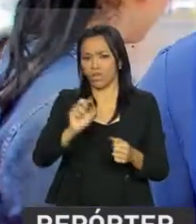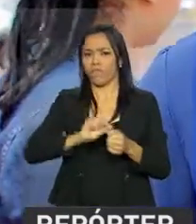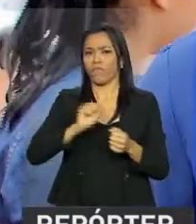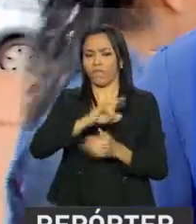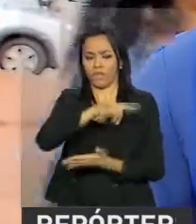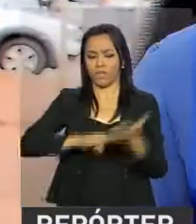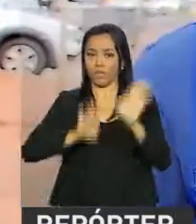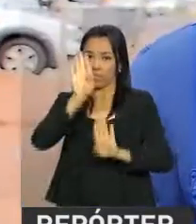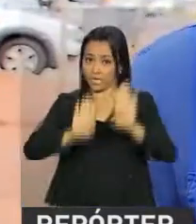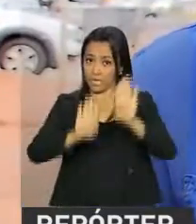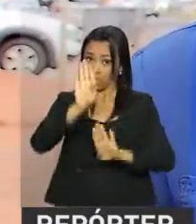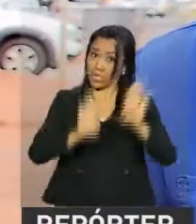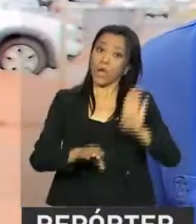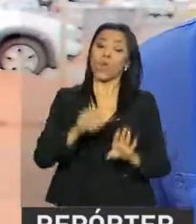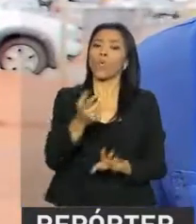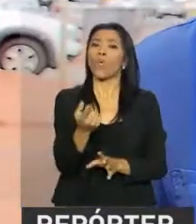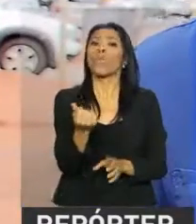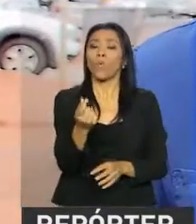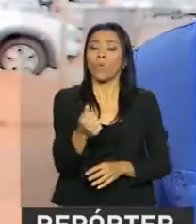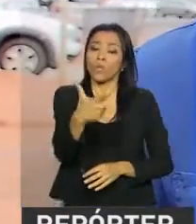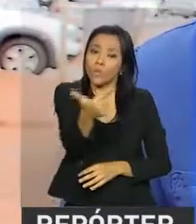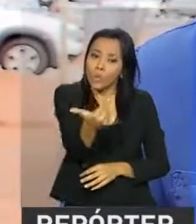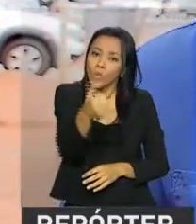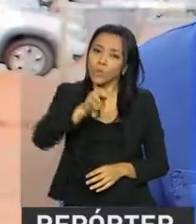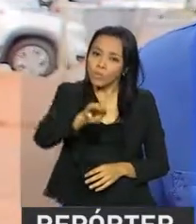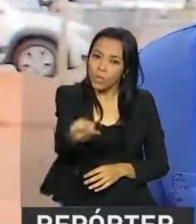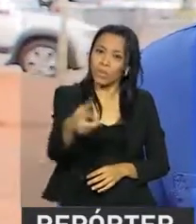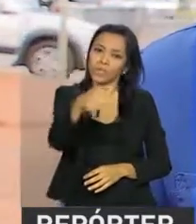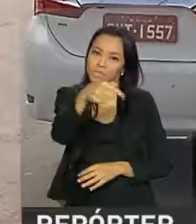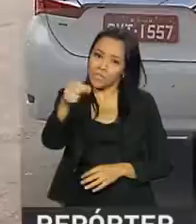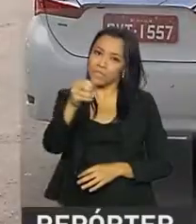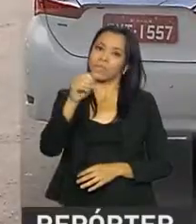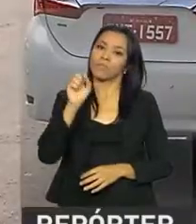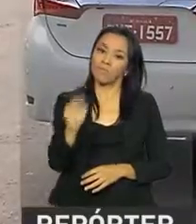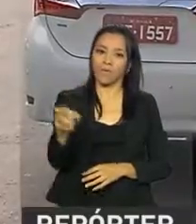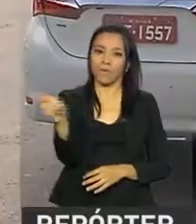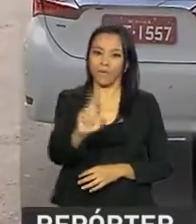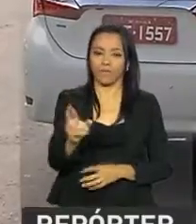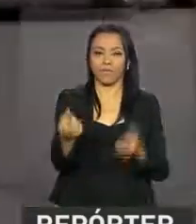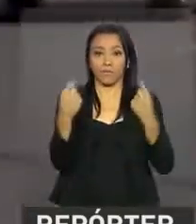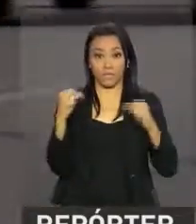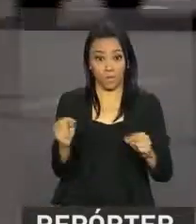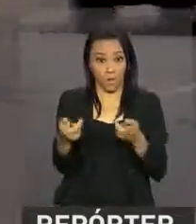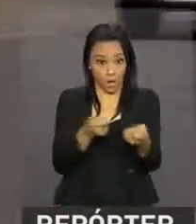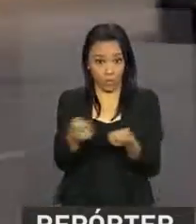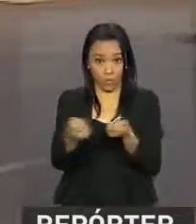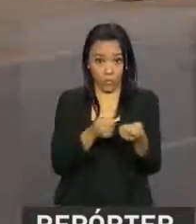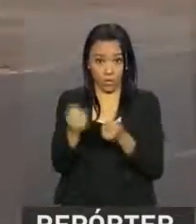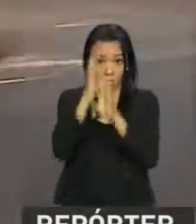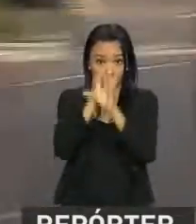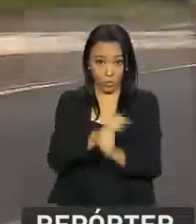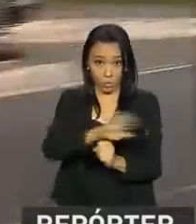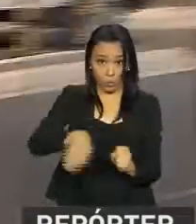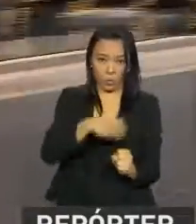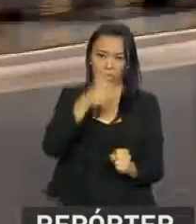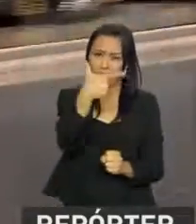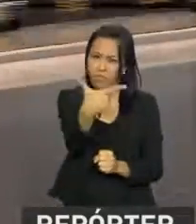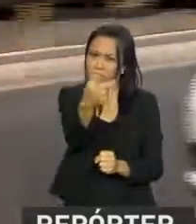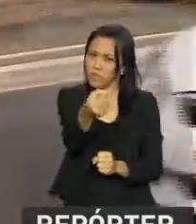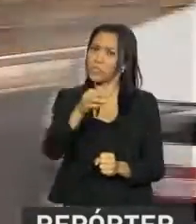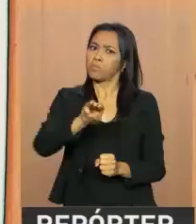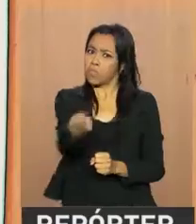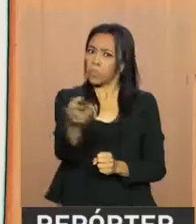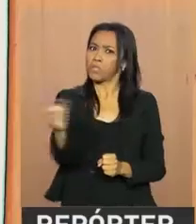serviço vai ser de 12 milhões e setecentos mil reais a economia será de aproximadamente 20 milhões de